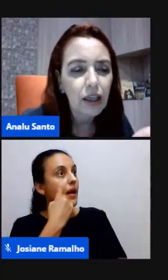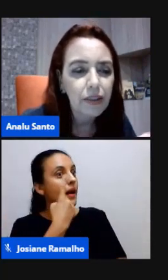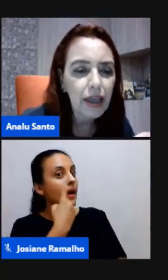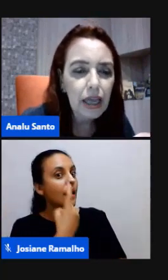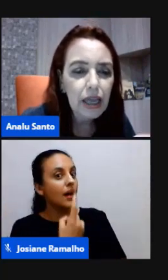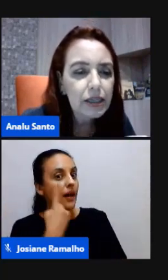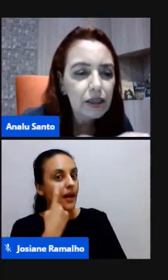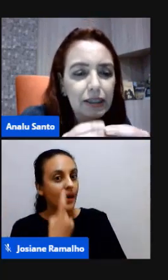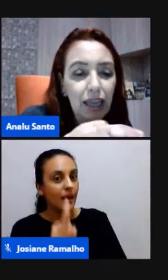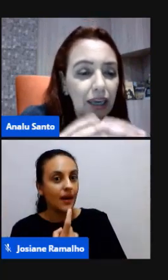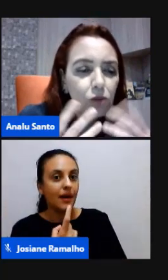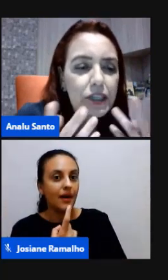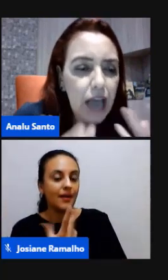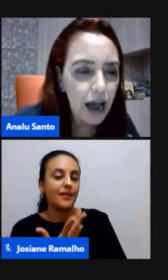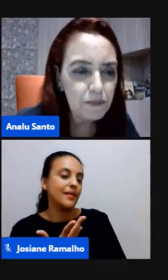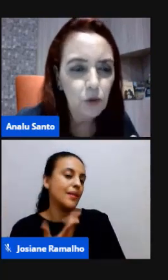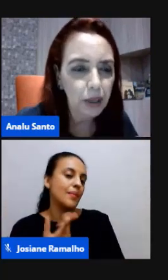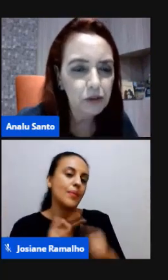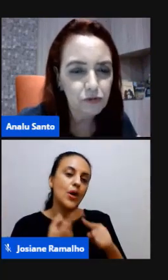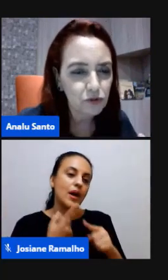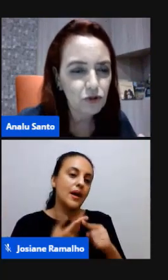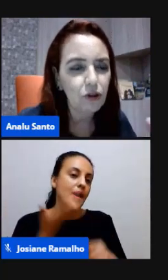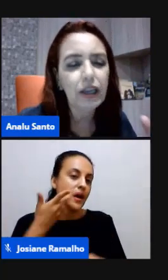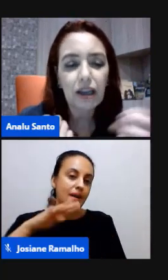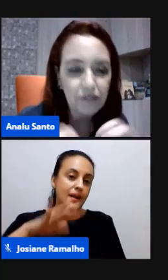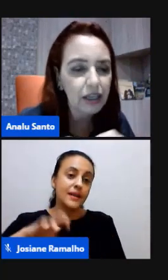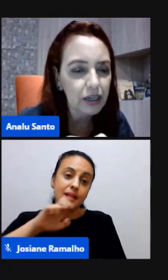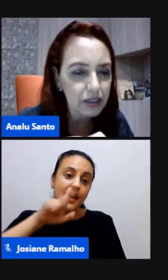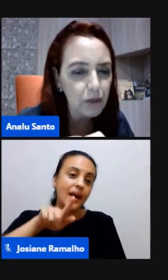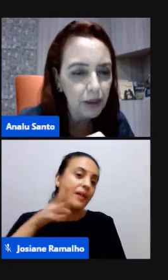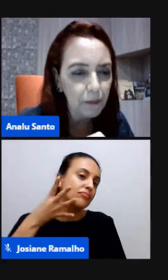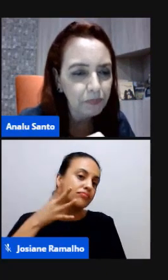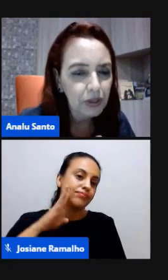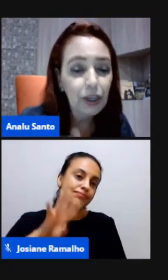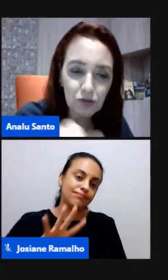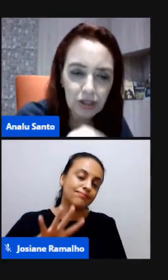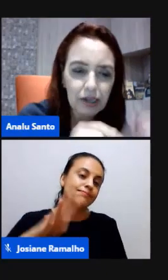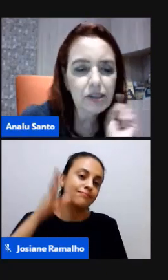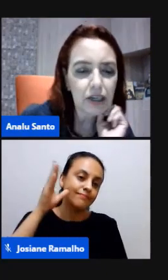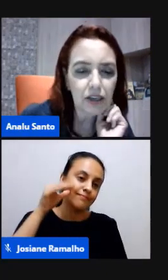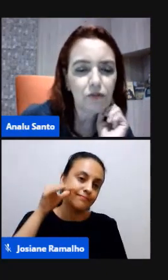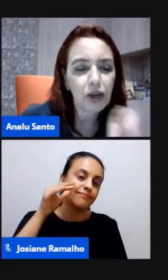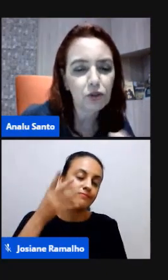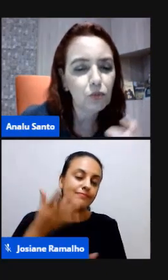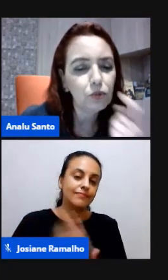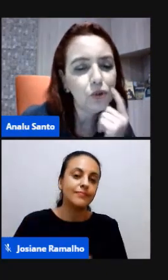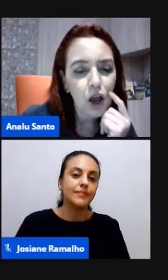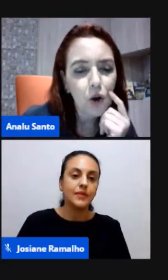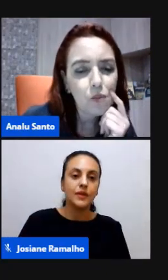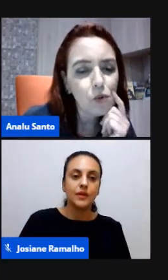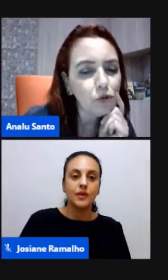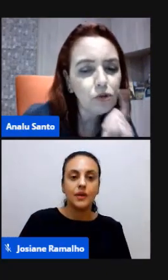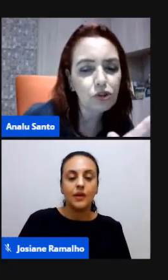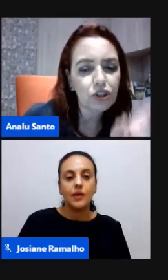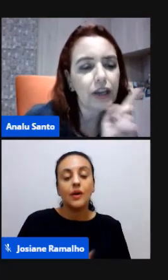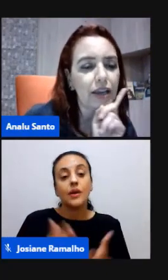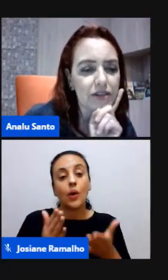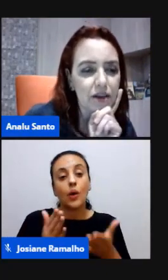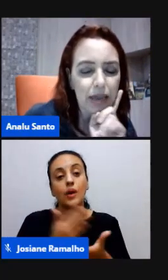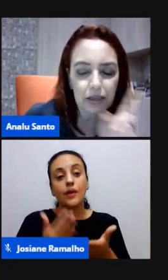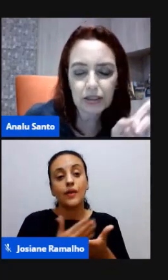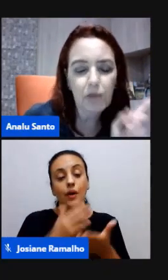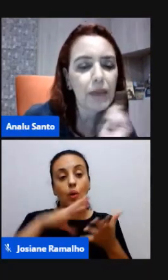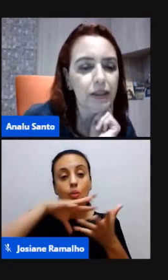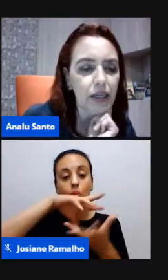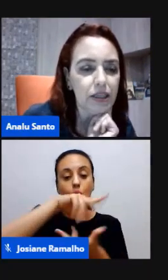diferente, né? Que ela não sabe como é que funciona, ela vai querer saber. E isso está nesse livro aí do mundo, O Mundo de